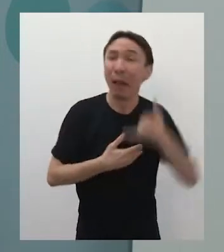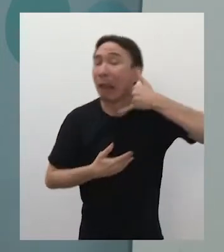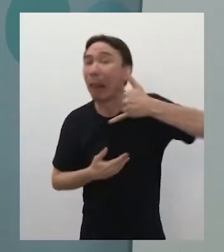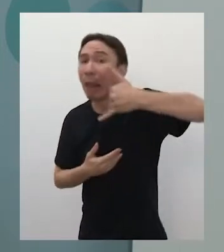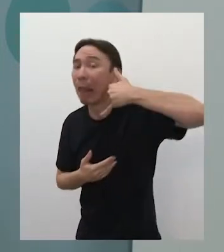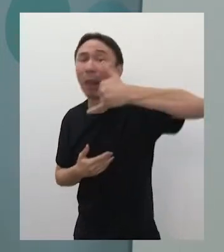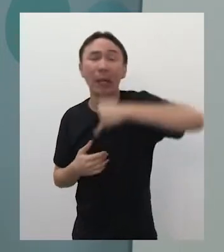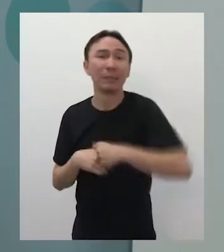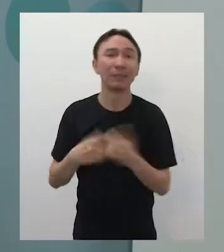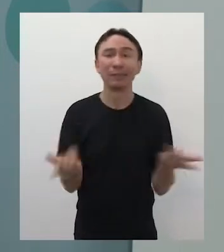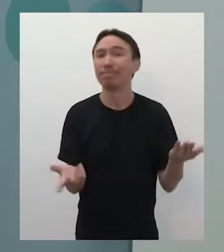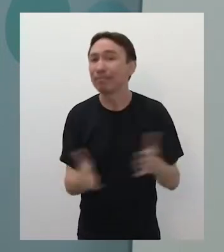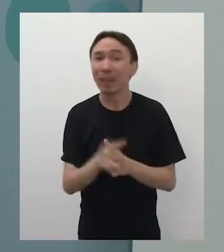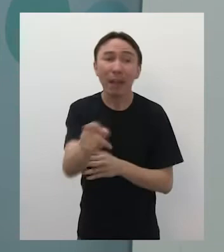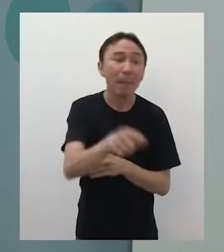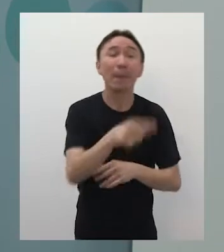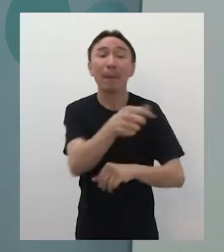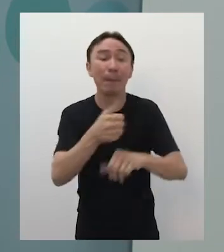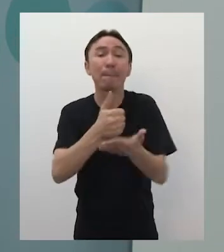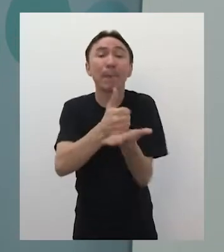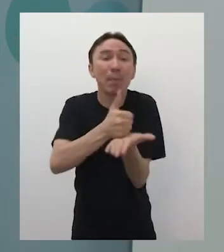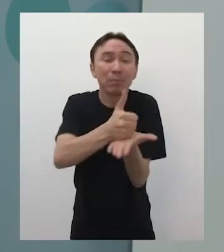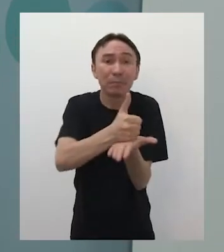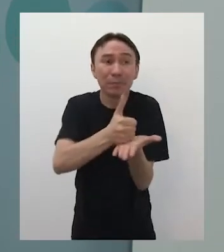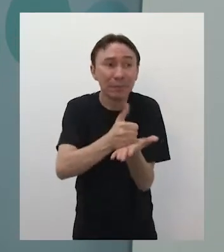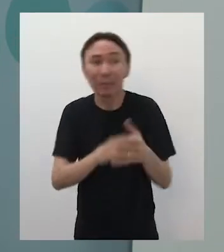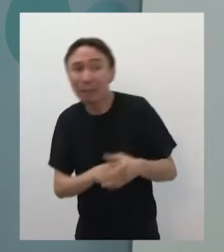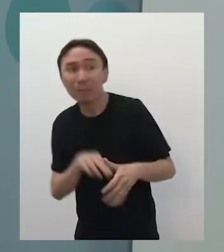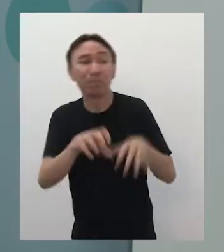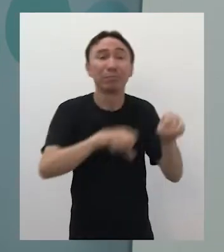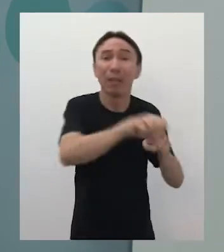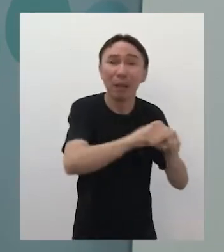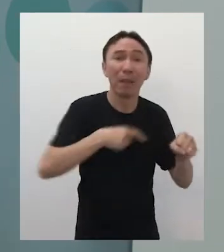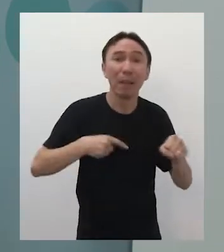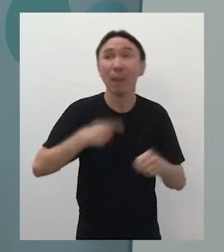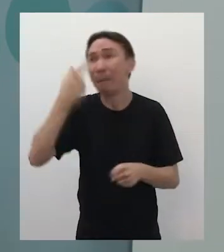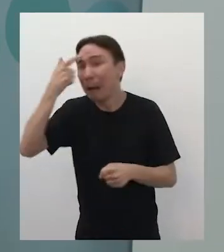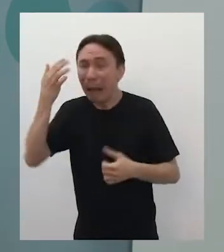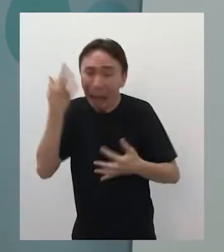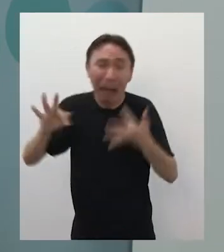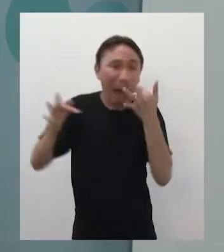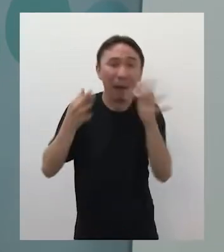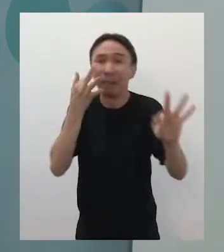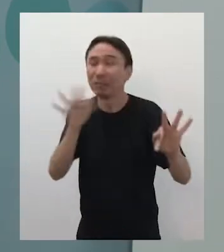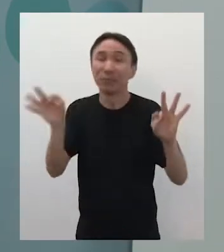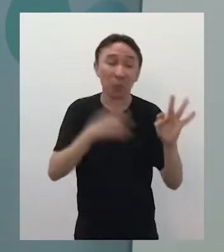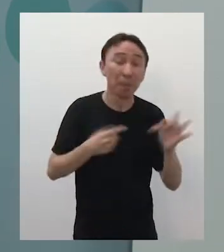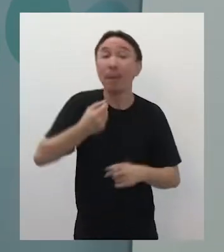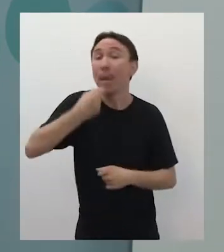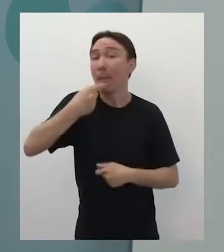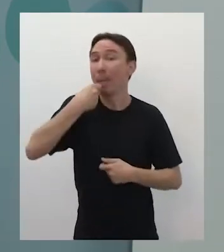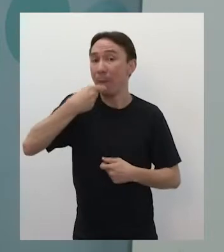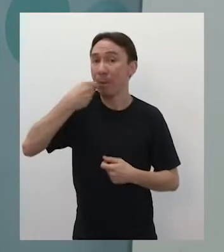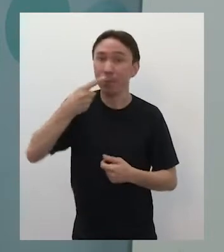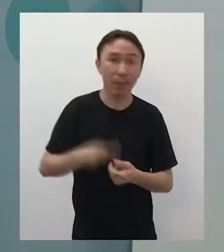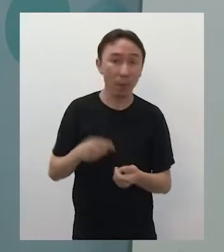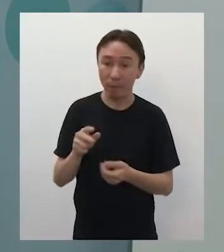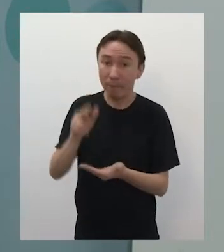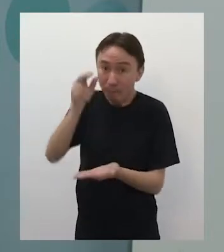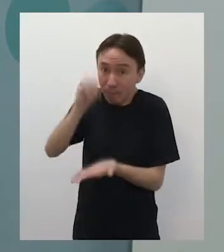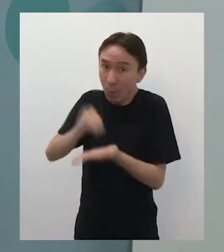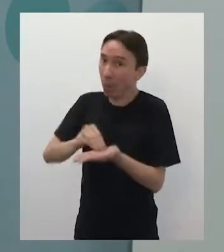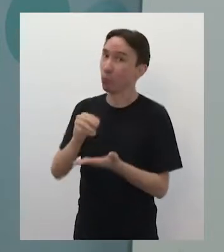aulas, levar e buscar os filhos na escola, ligar para o gerente do banco, ter que ir ao banco, lembrar de ligar para